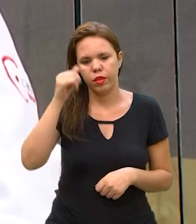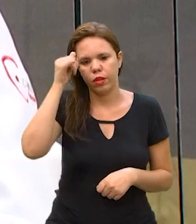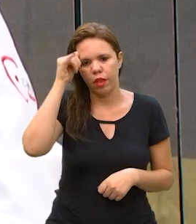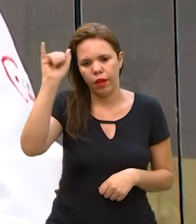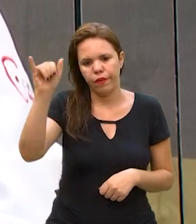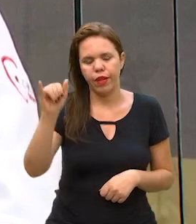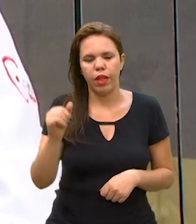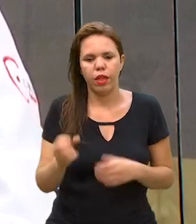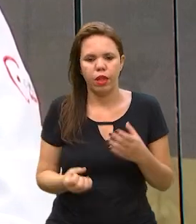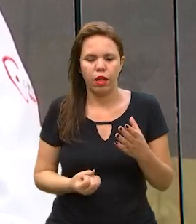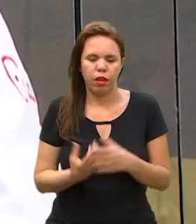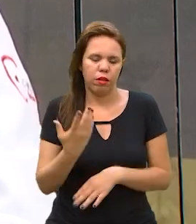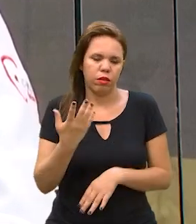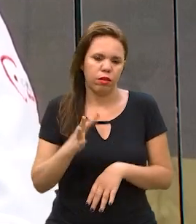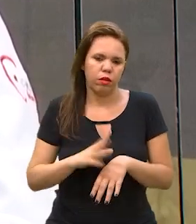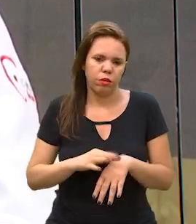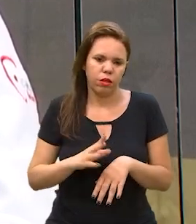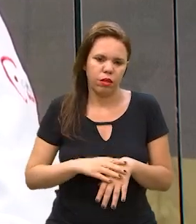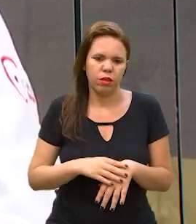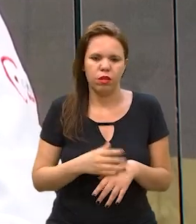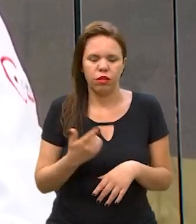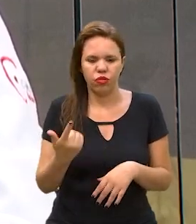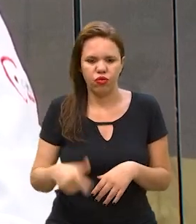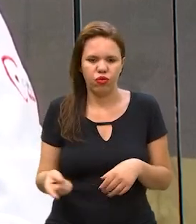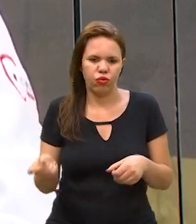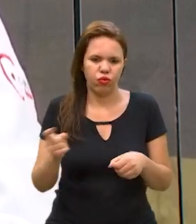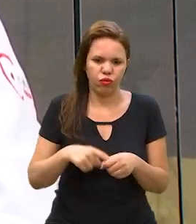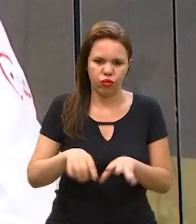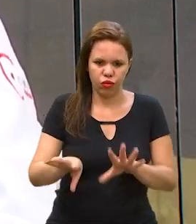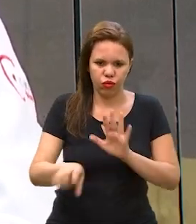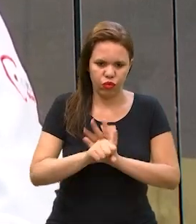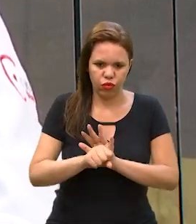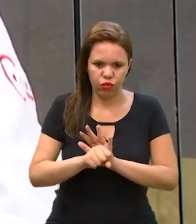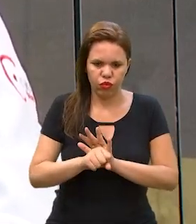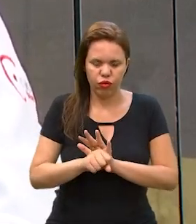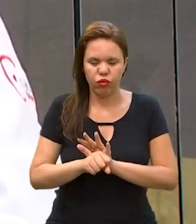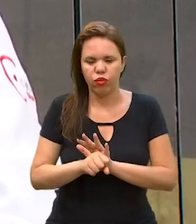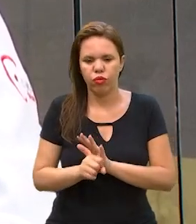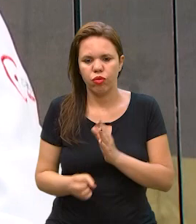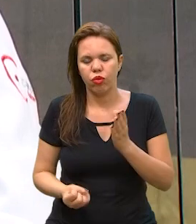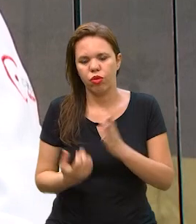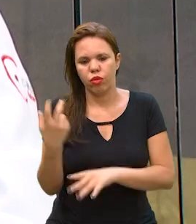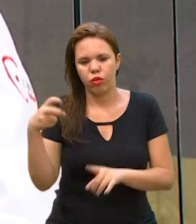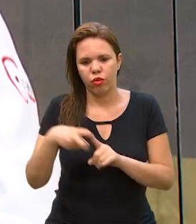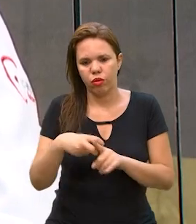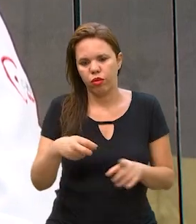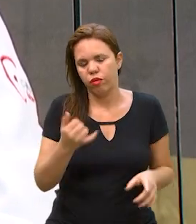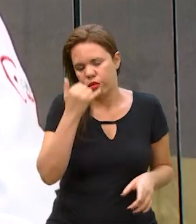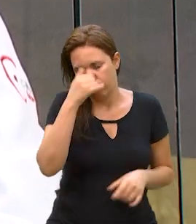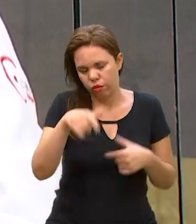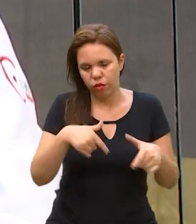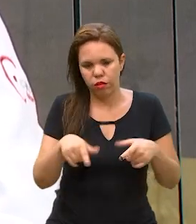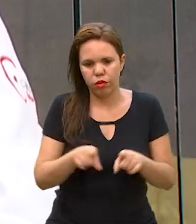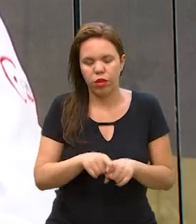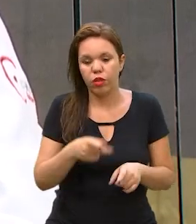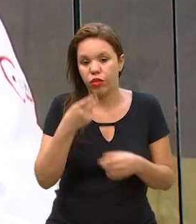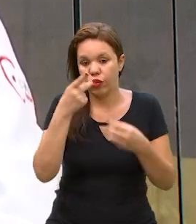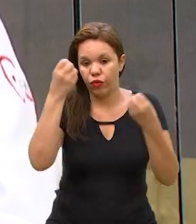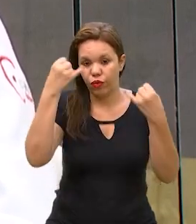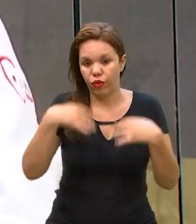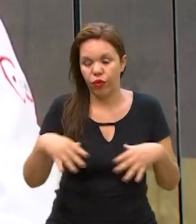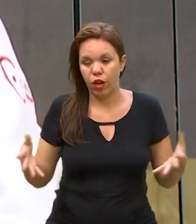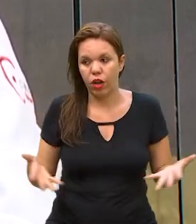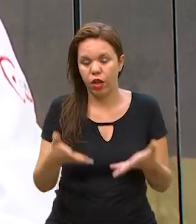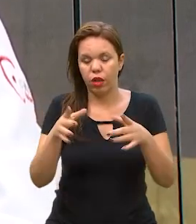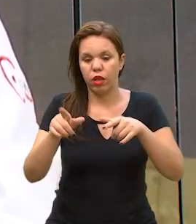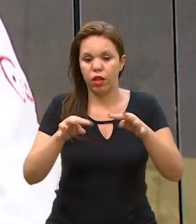doença aconteça, que uma lesão repetitiva se instale, um acidente de trabalho ocorra. Então, quando a gente fala em prevenção e